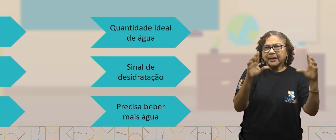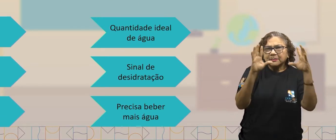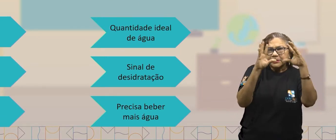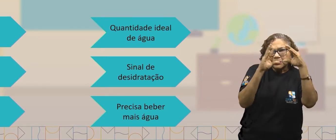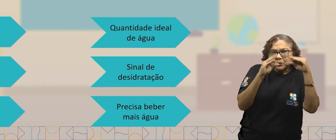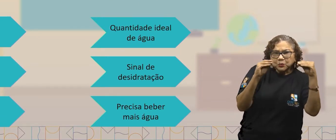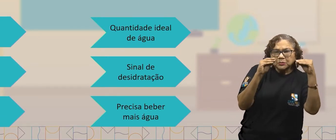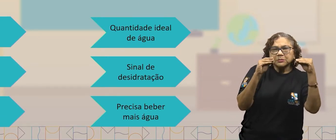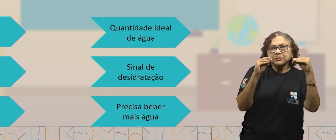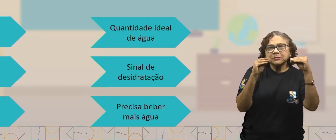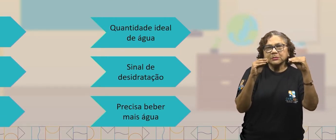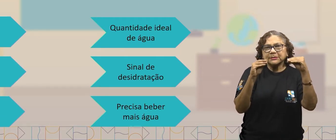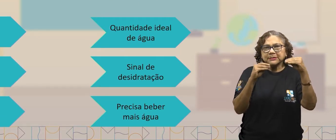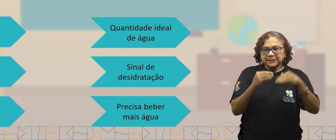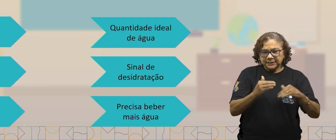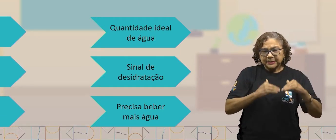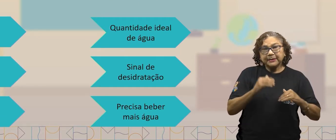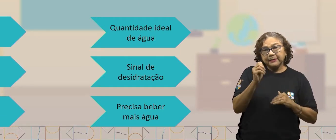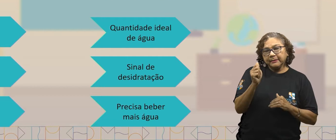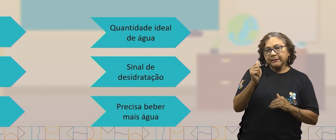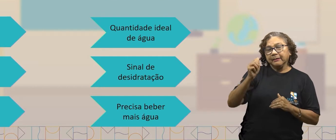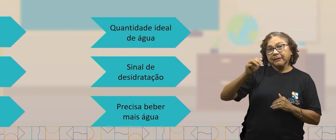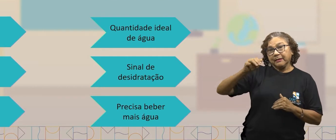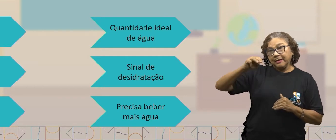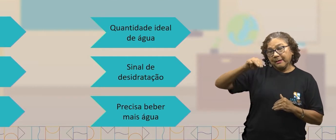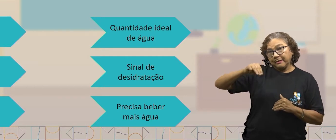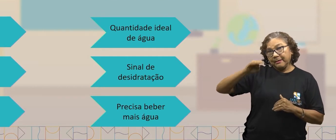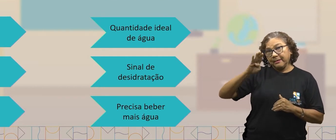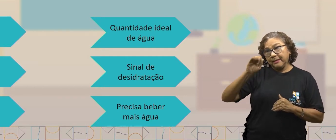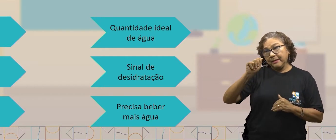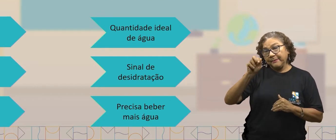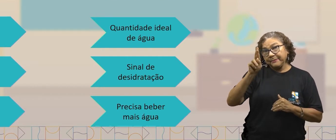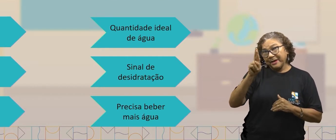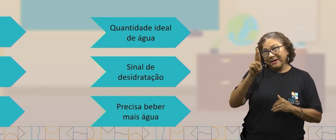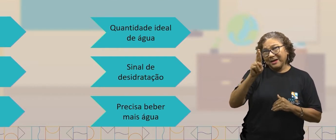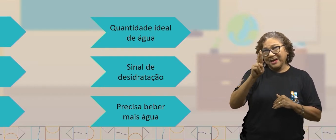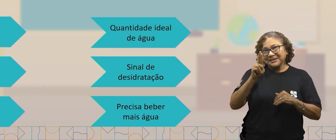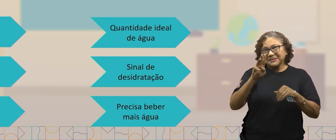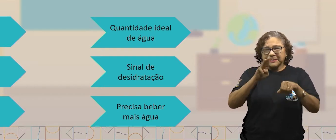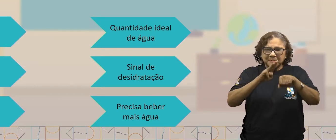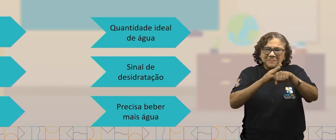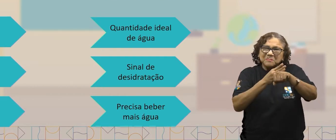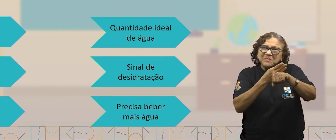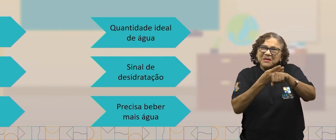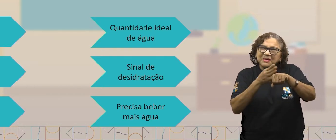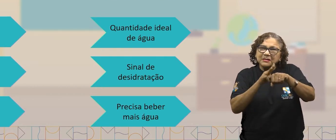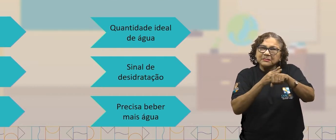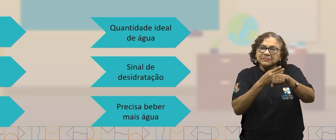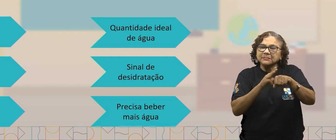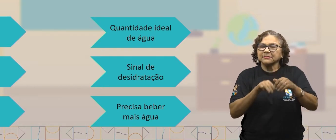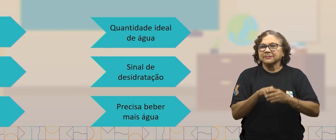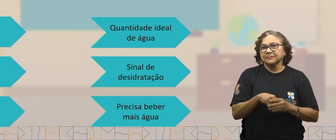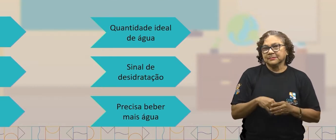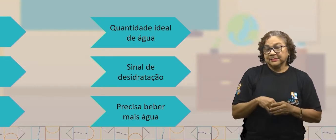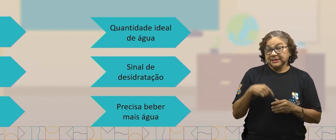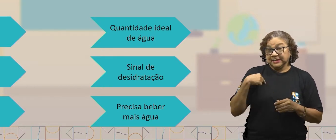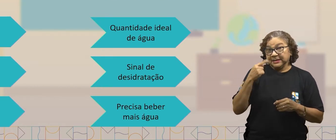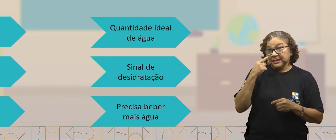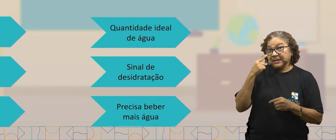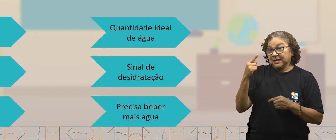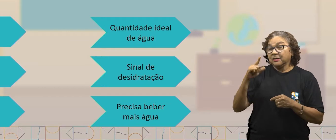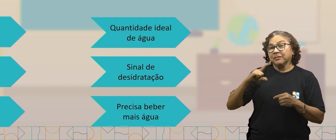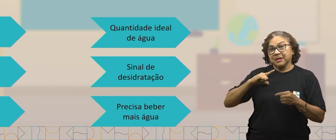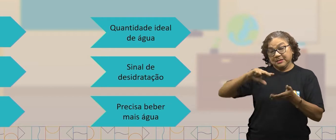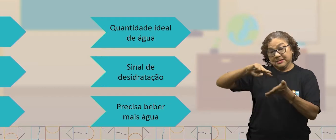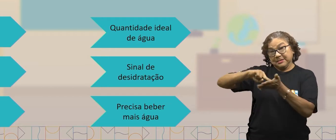lembra mel. Lembra que eu falei na aula de hoje? Na coluna da direita, nós temos formas com um significado das cores